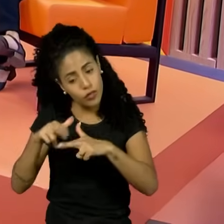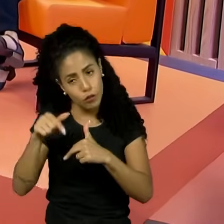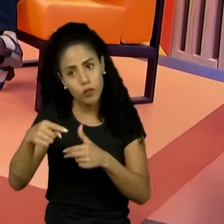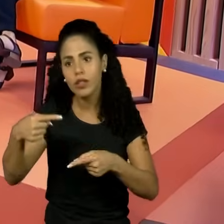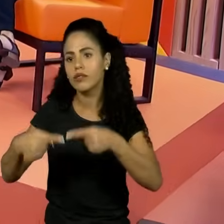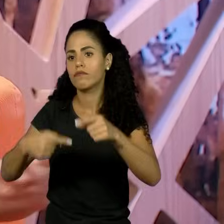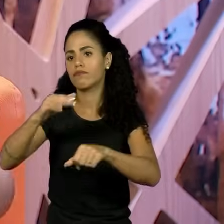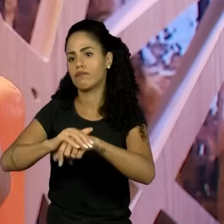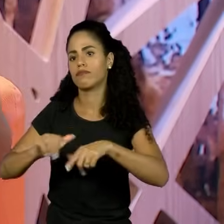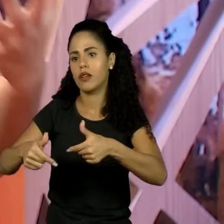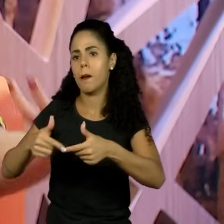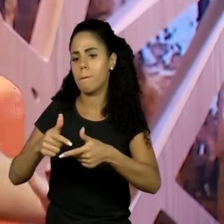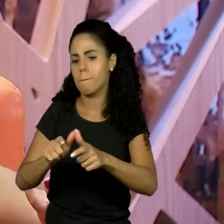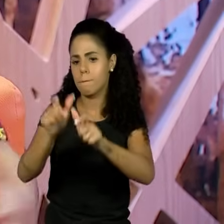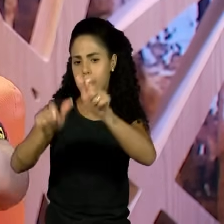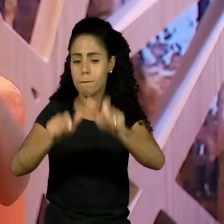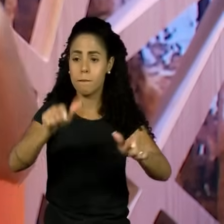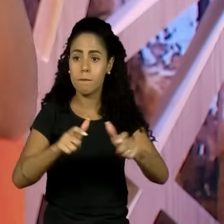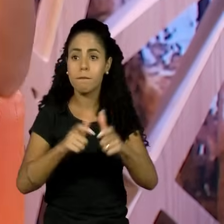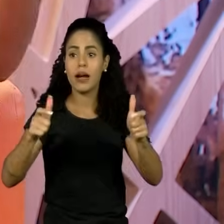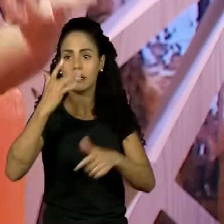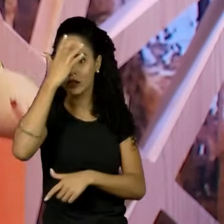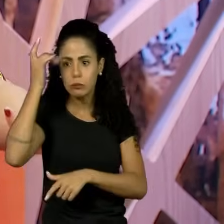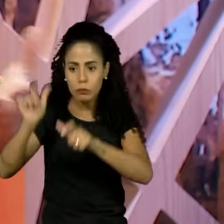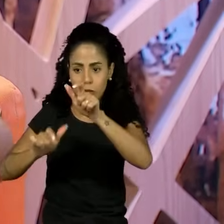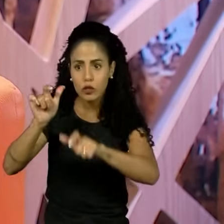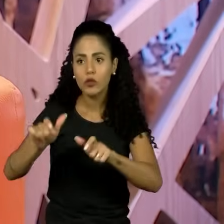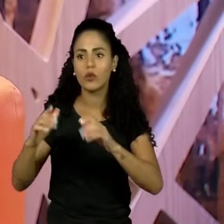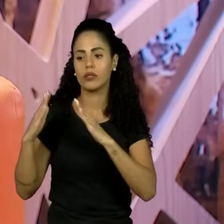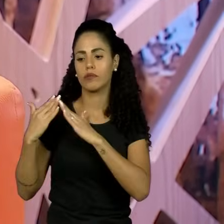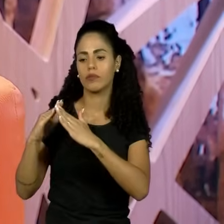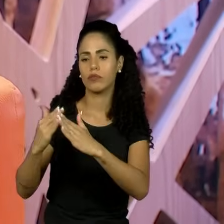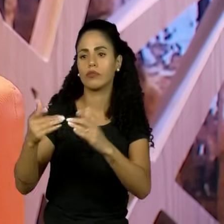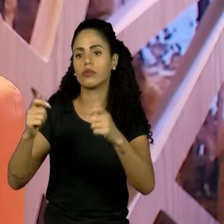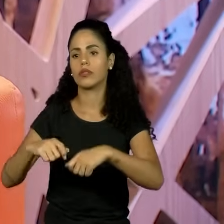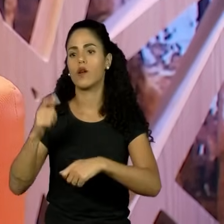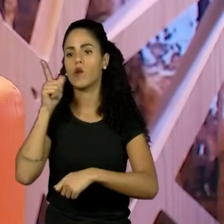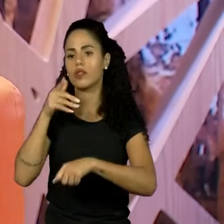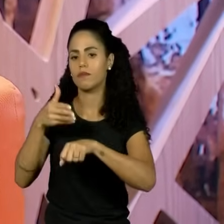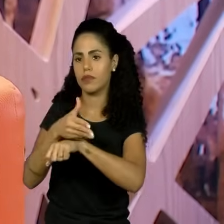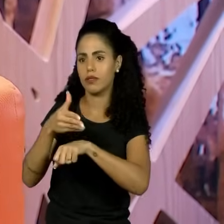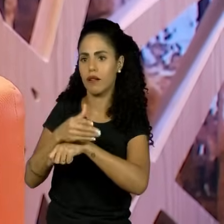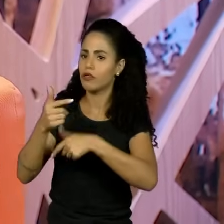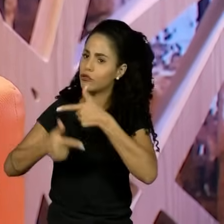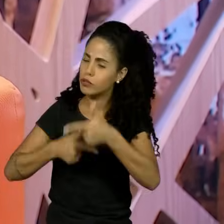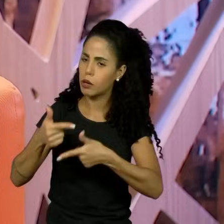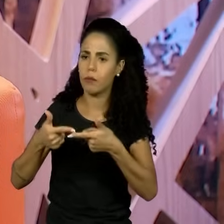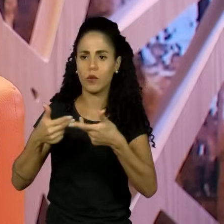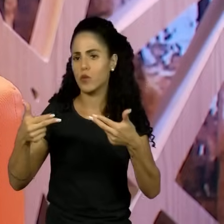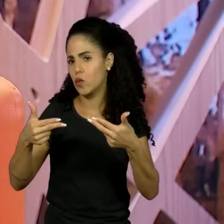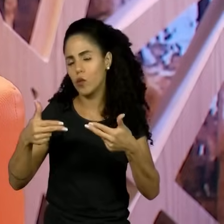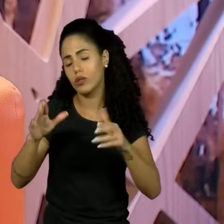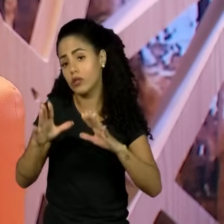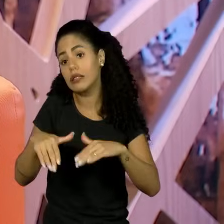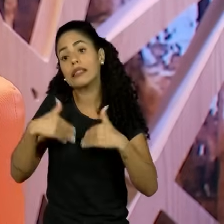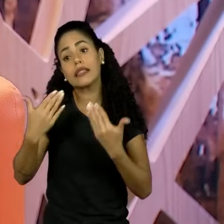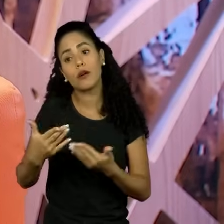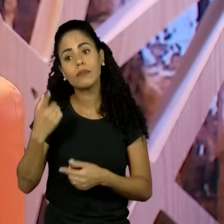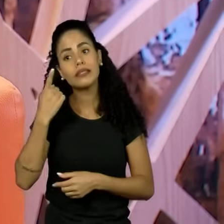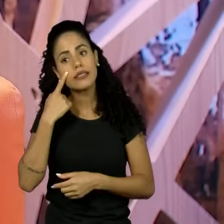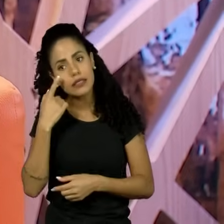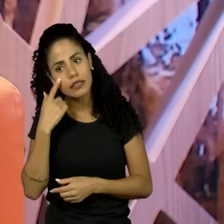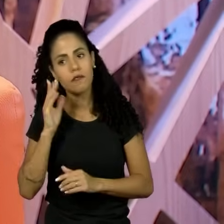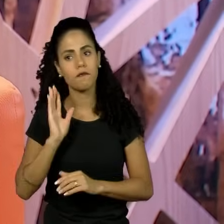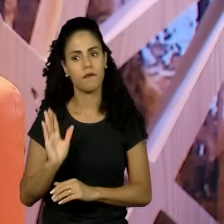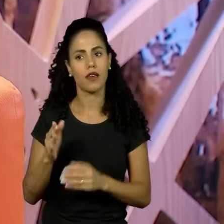formar mais pessoas diversas nas periferias, para que elas possam ter condições de entrarem no mercado de trabalho, etc e tal. Então, acho que está um